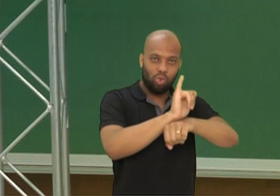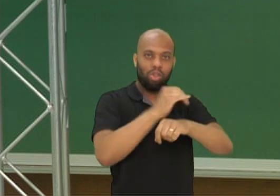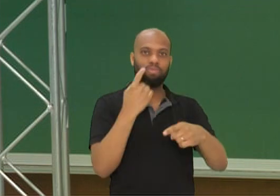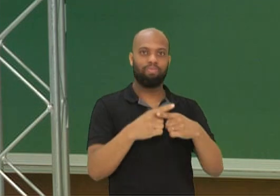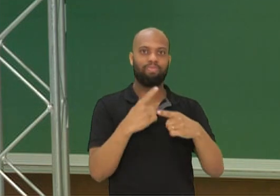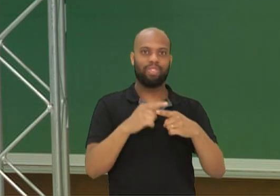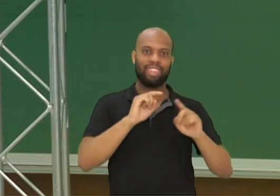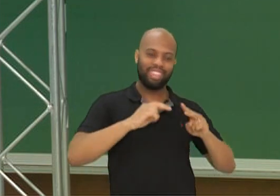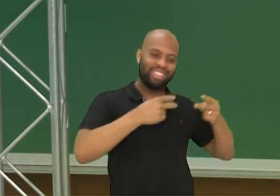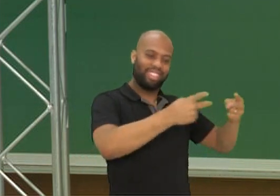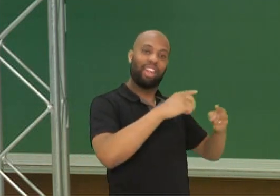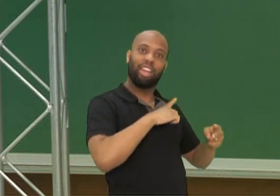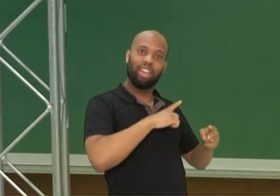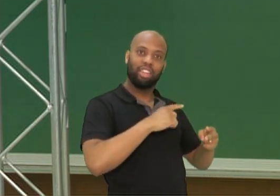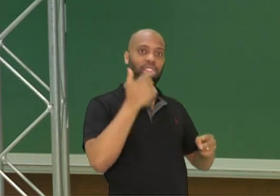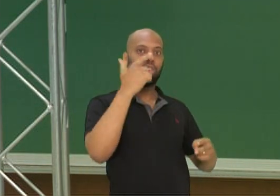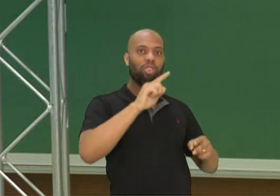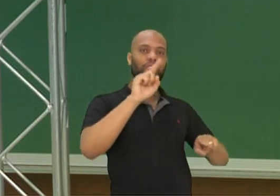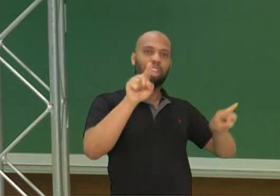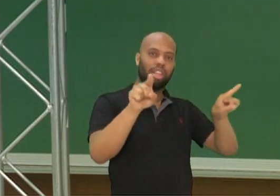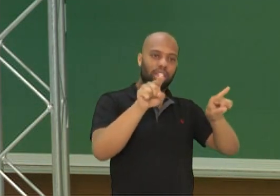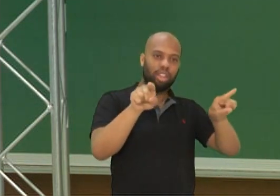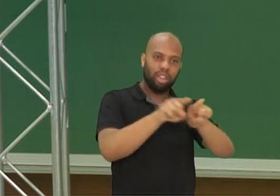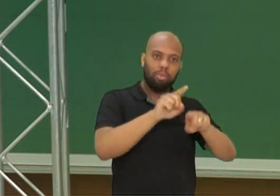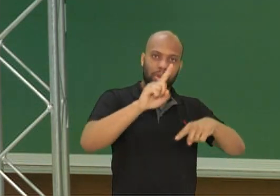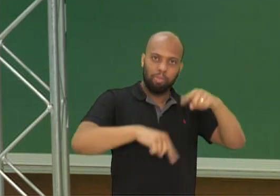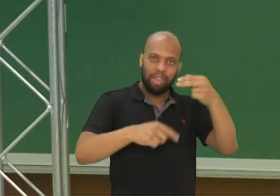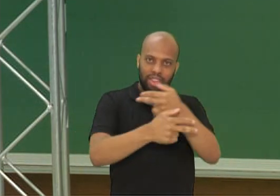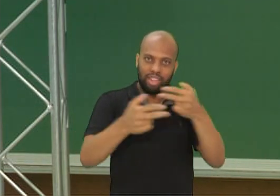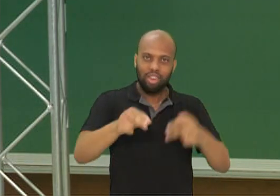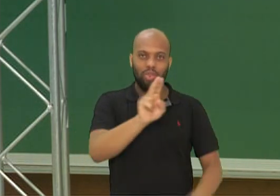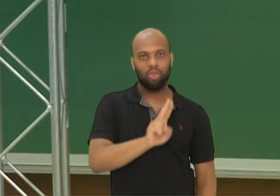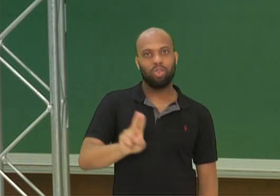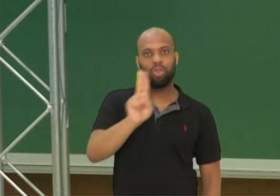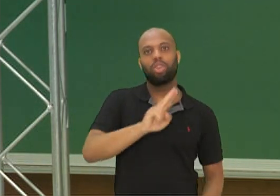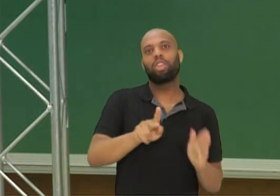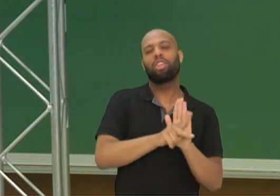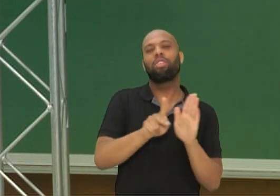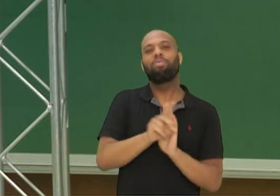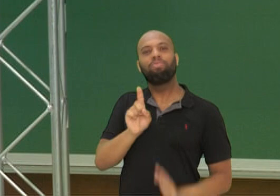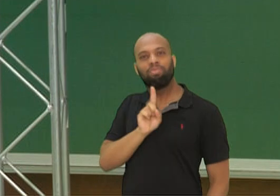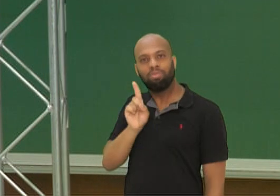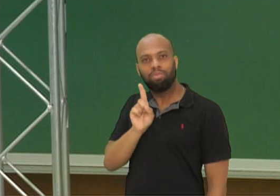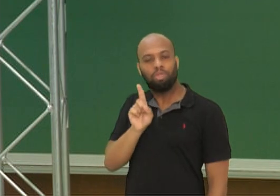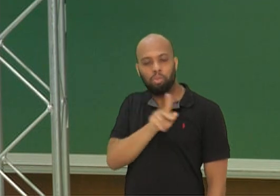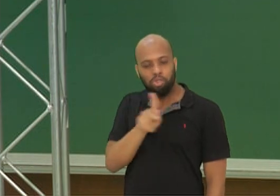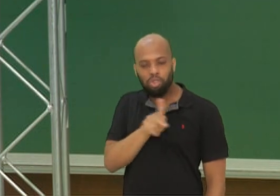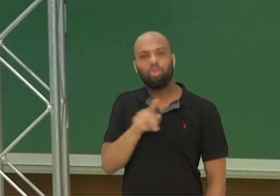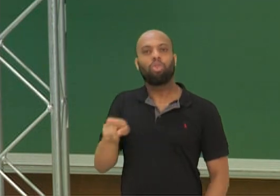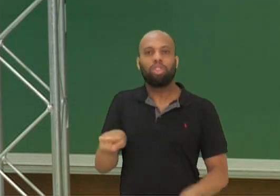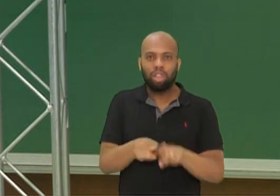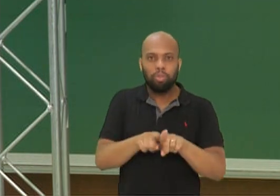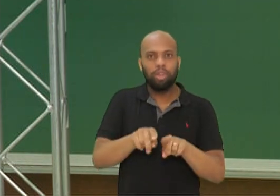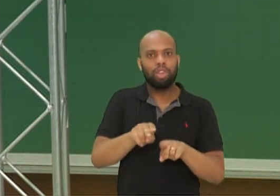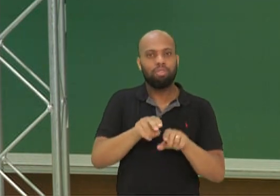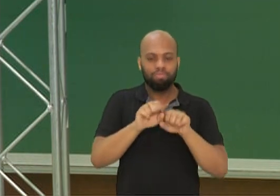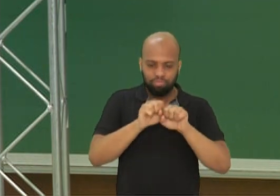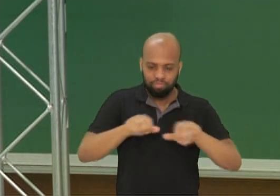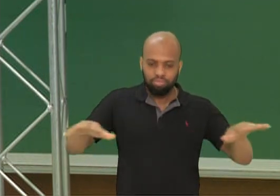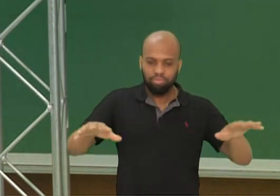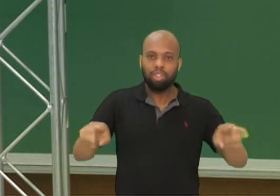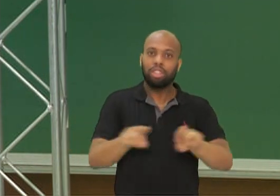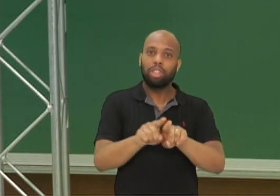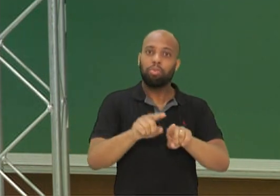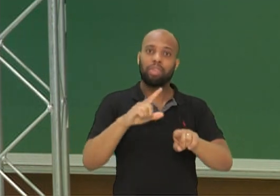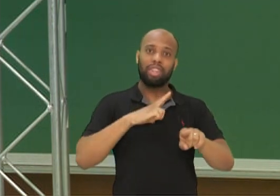vai te direcionar para esse material, todo o material utilizado pelos professores vão estar disponíveis nos links. Vídeo aula